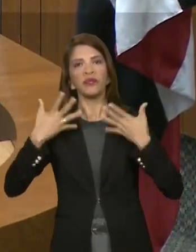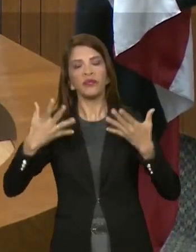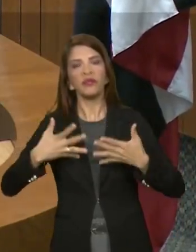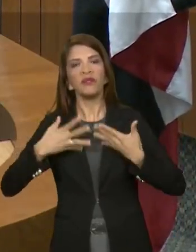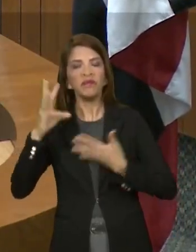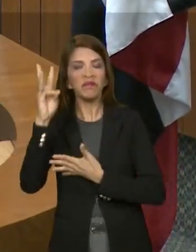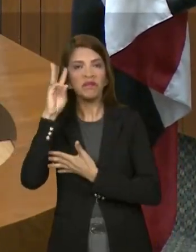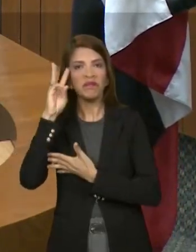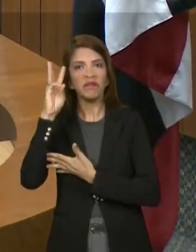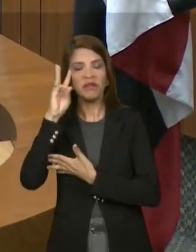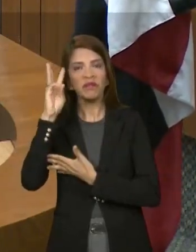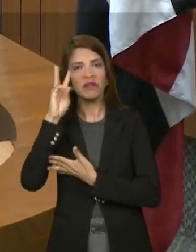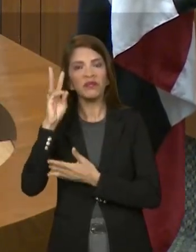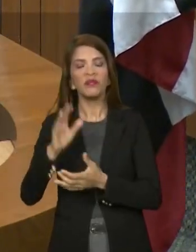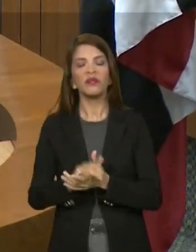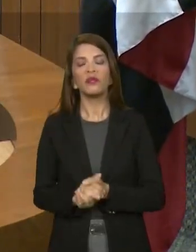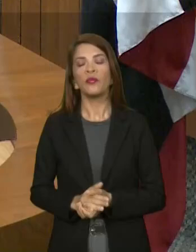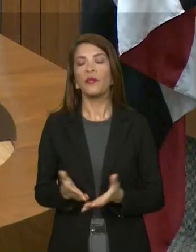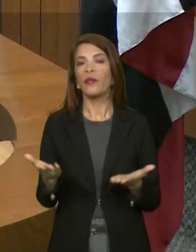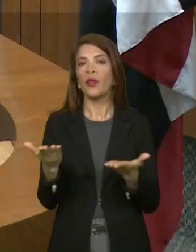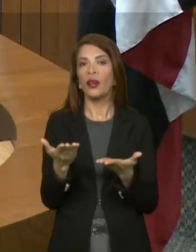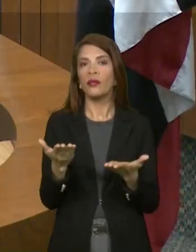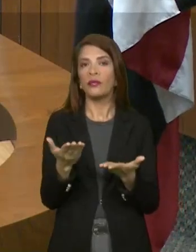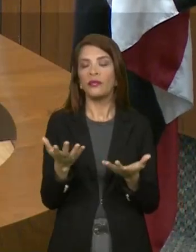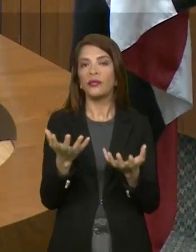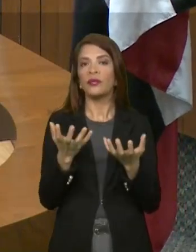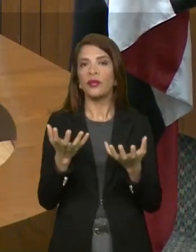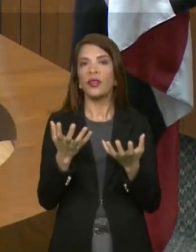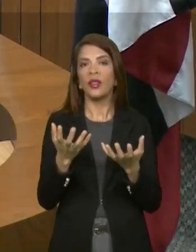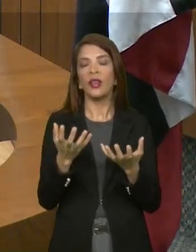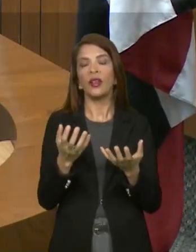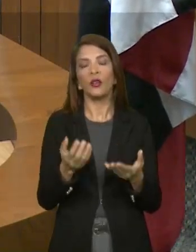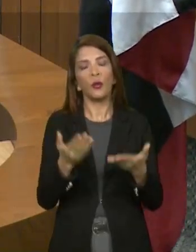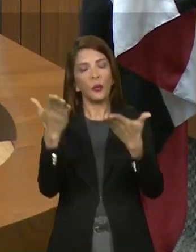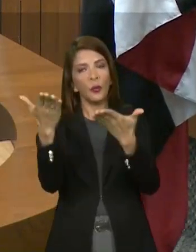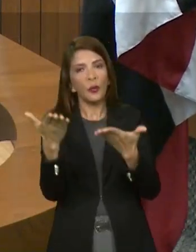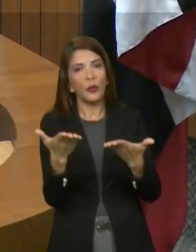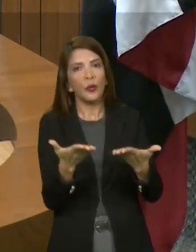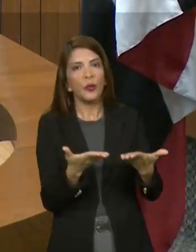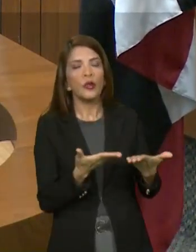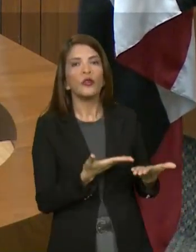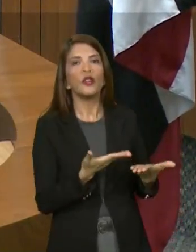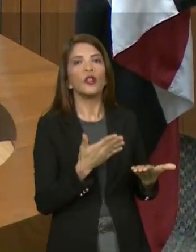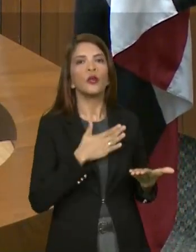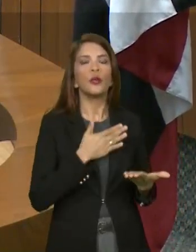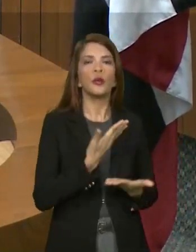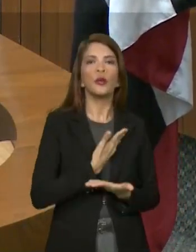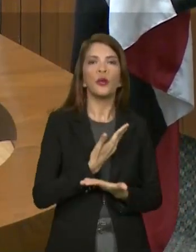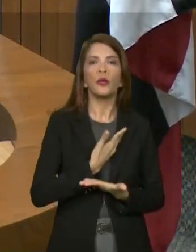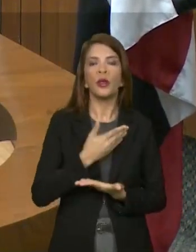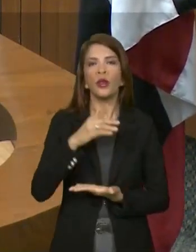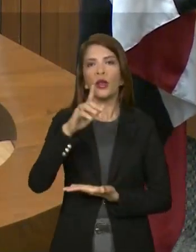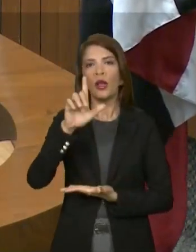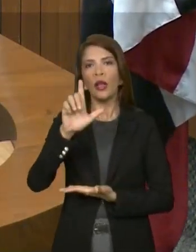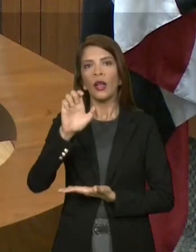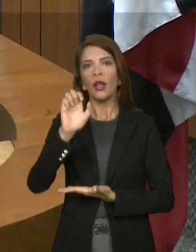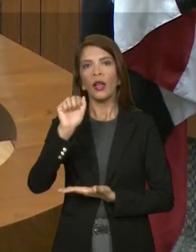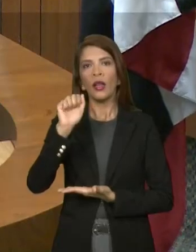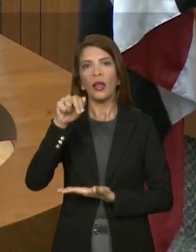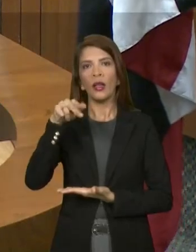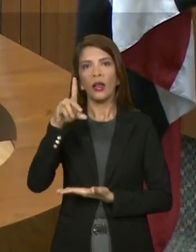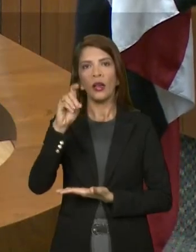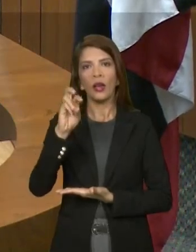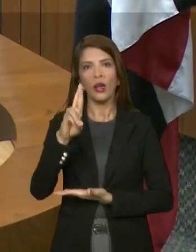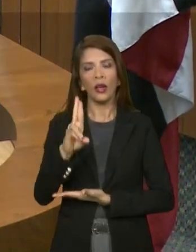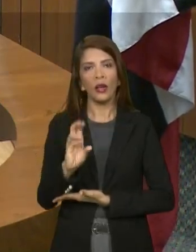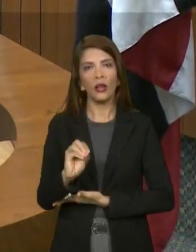maravilhosa. Primeiro quero dar boas-vindas ao grande amigo deputado Leandro Belo,